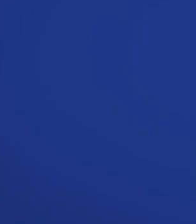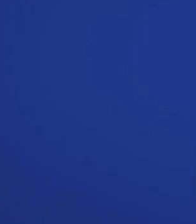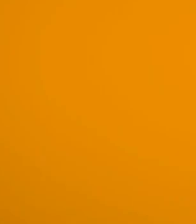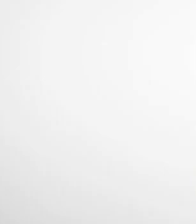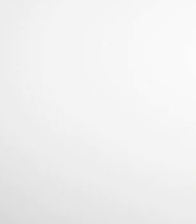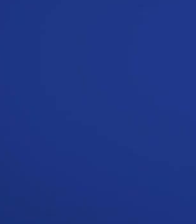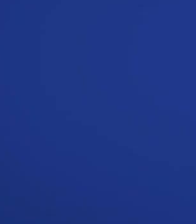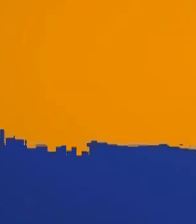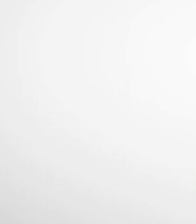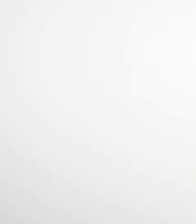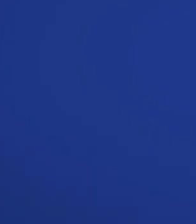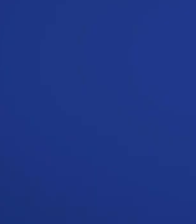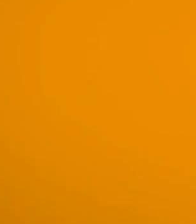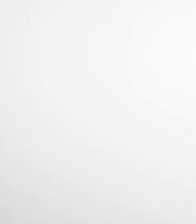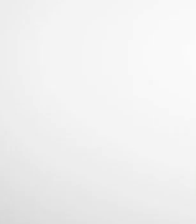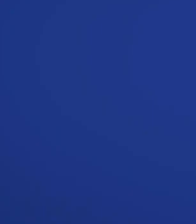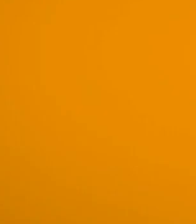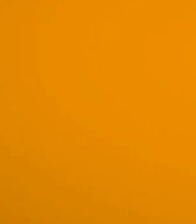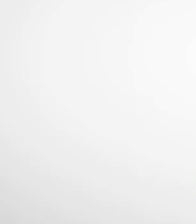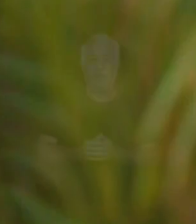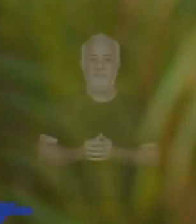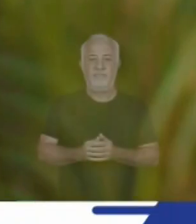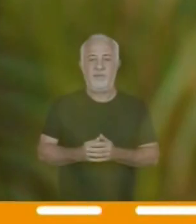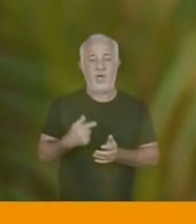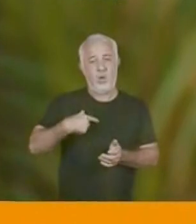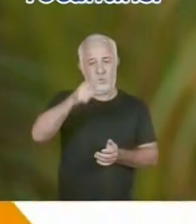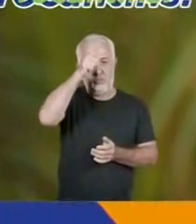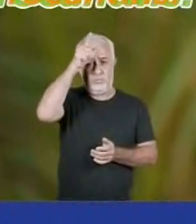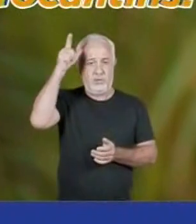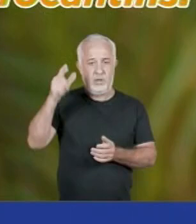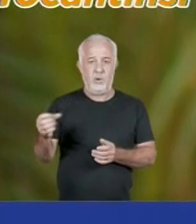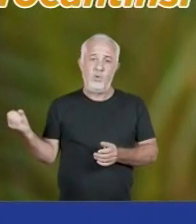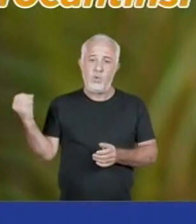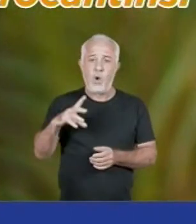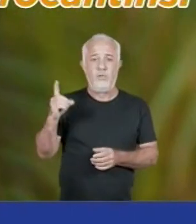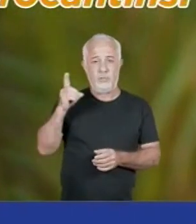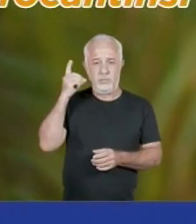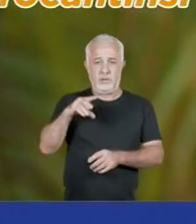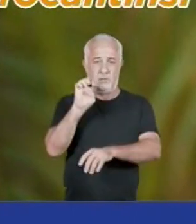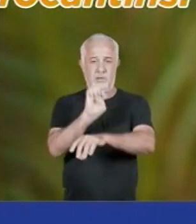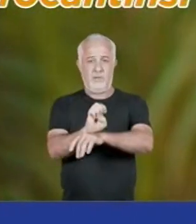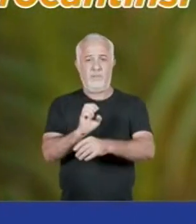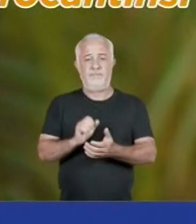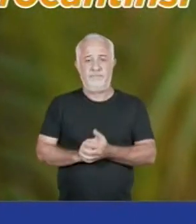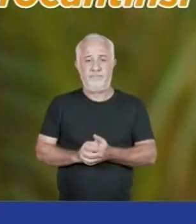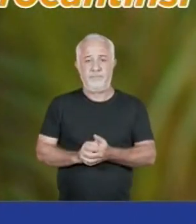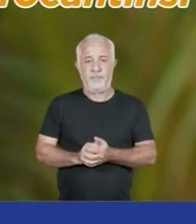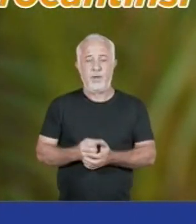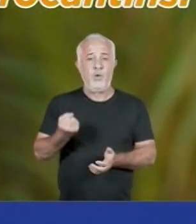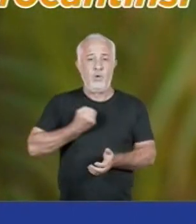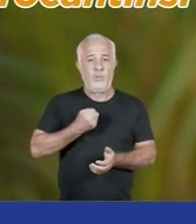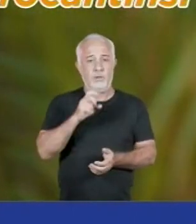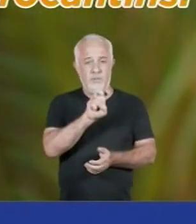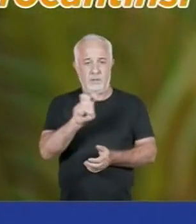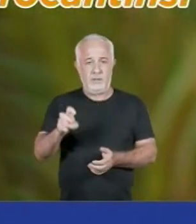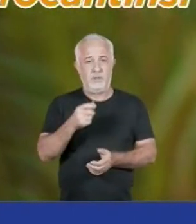É 5, 5, é pra já. Sou o Luciano, seu novo deputado estadual, com o número